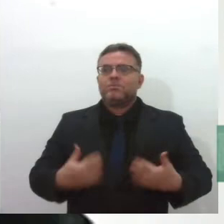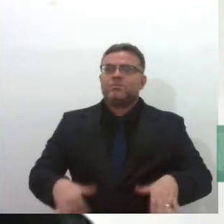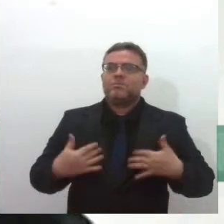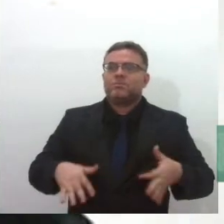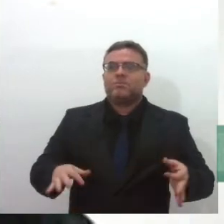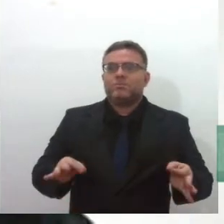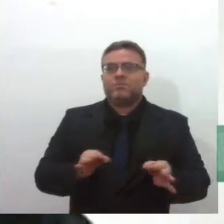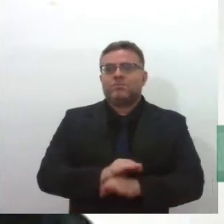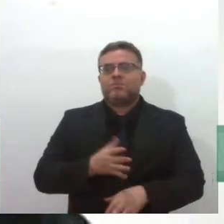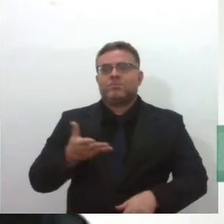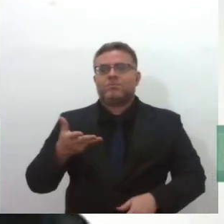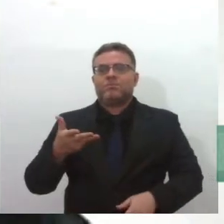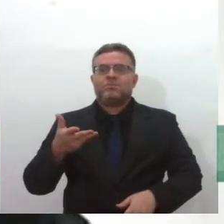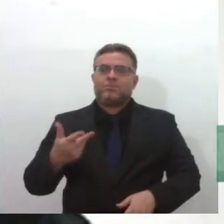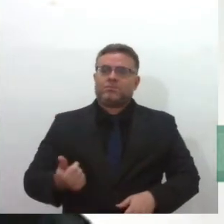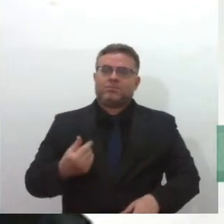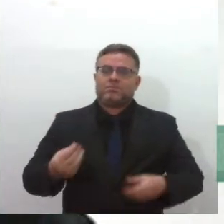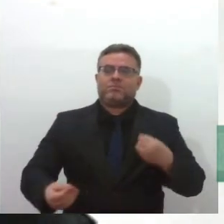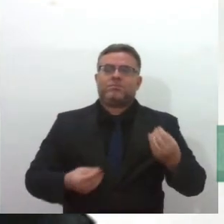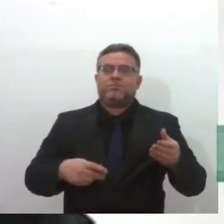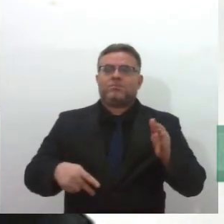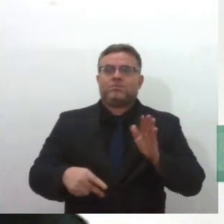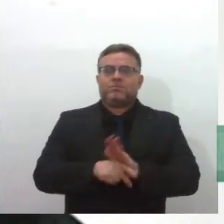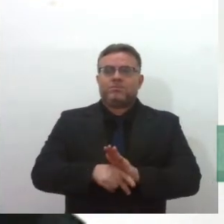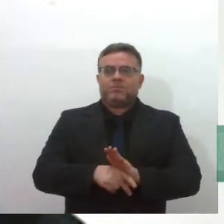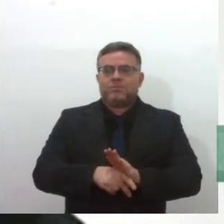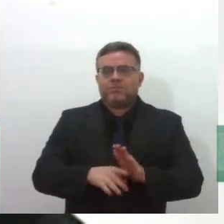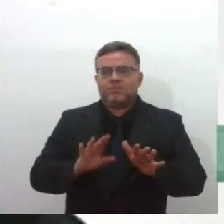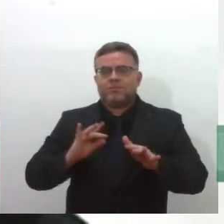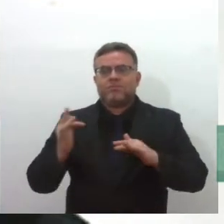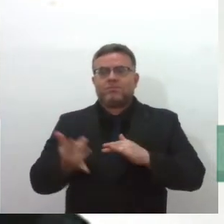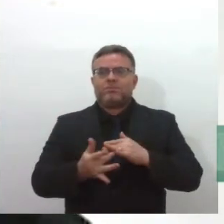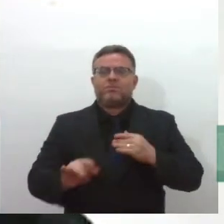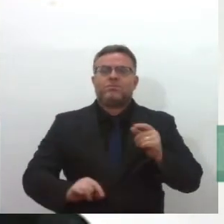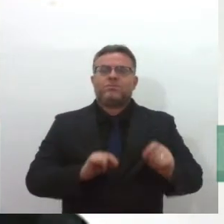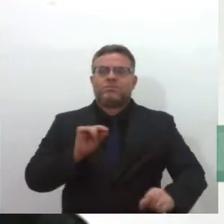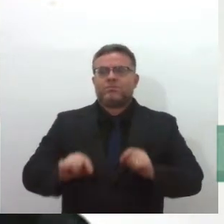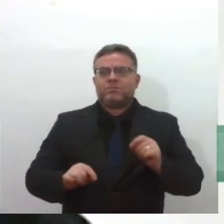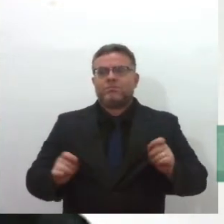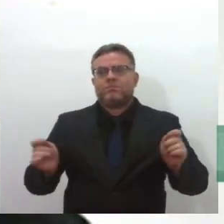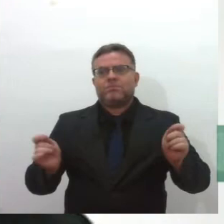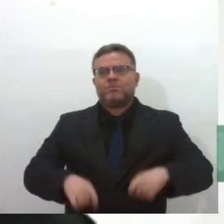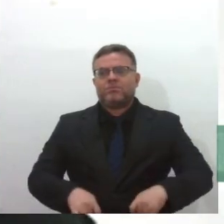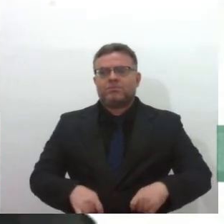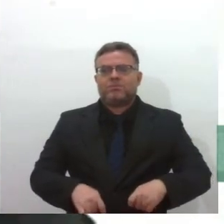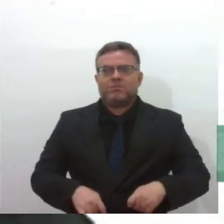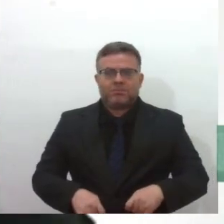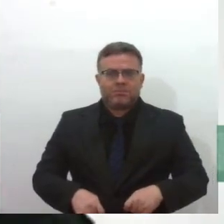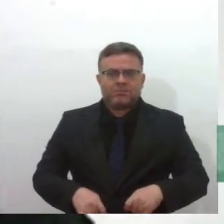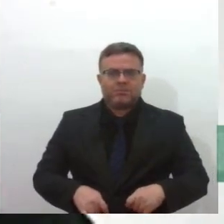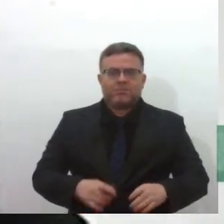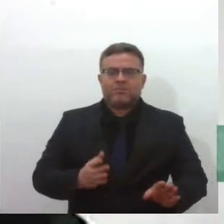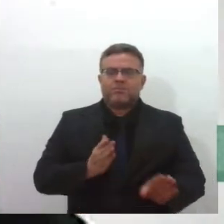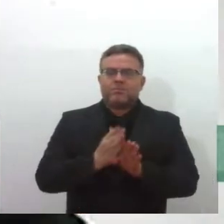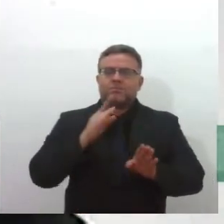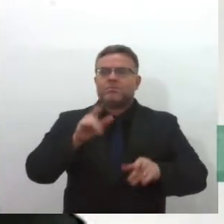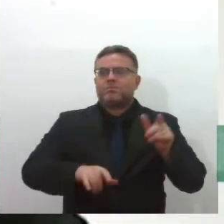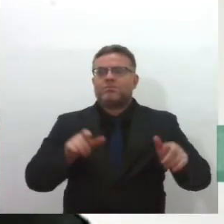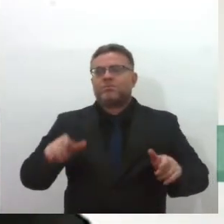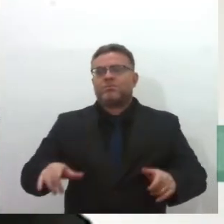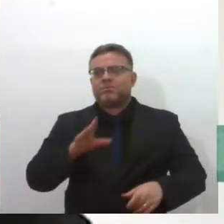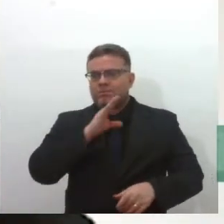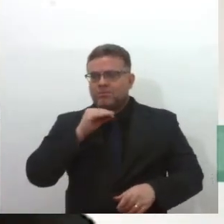de maneira irrestrita às próprias redes sociais, a blogs, que geralmente captam a atenção desses adolescentes, dessas